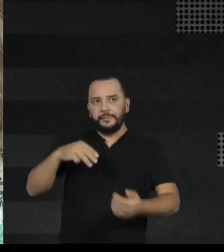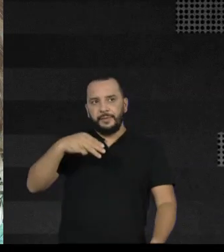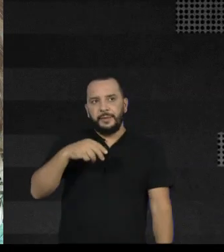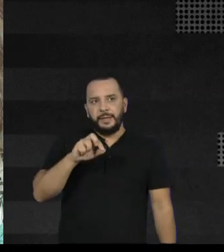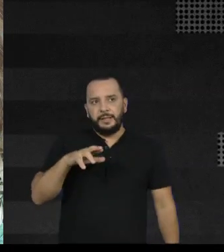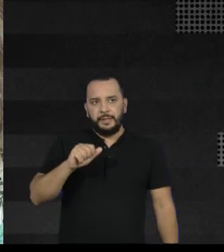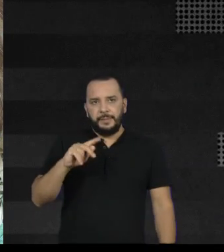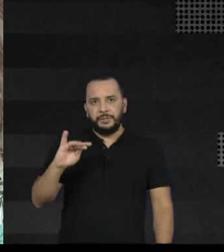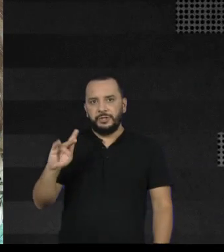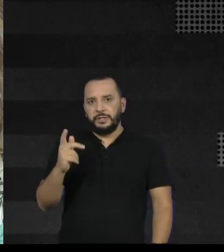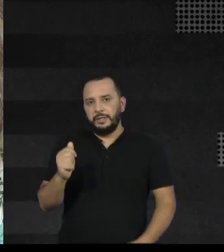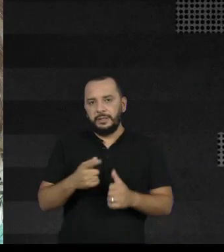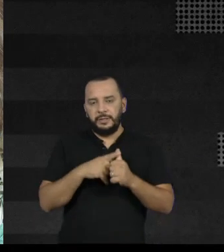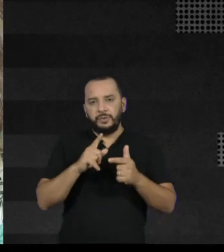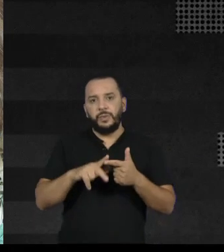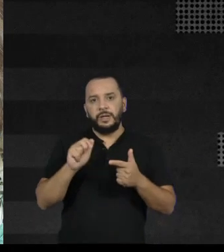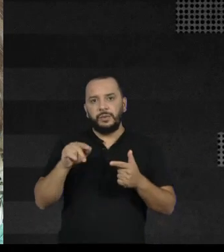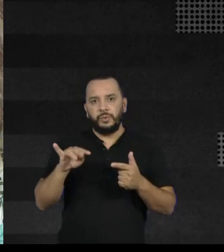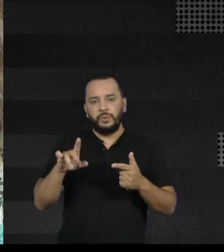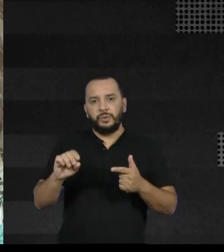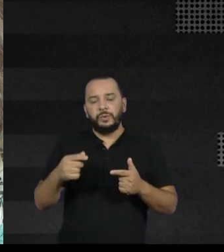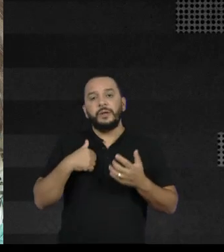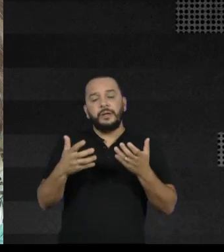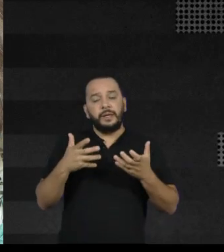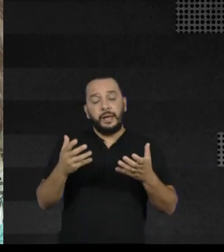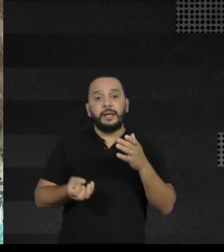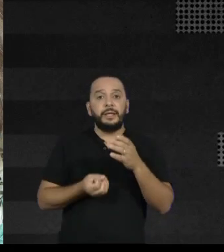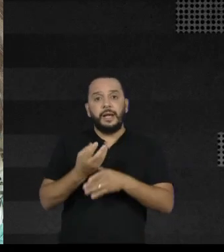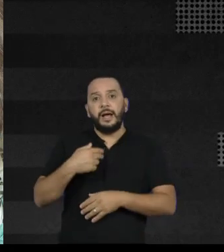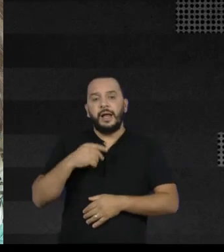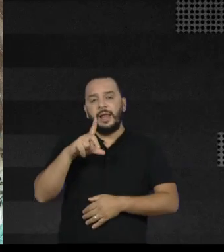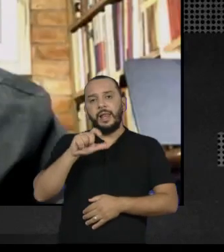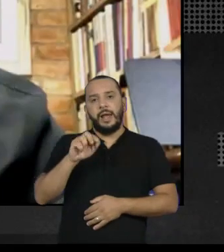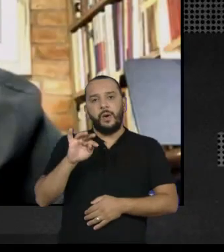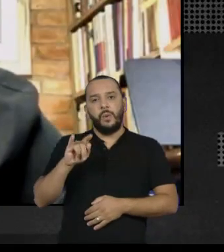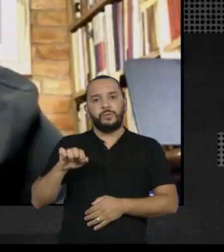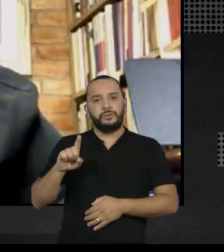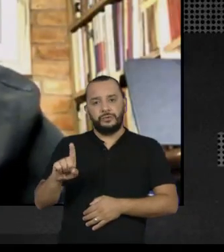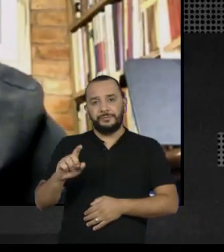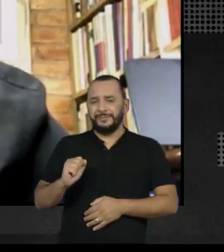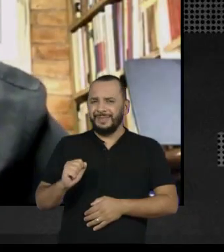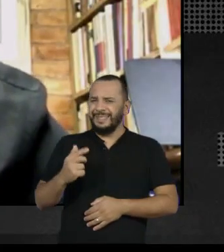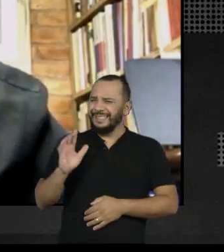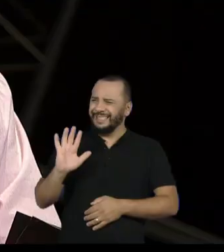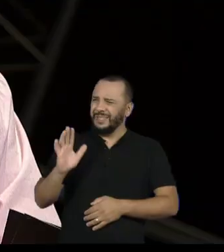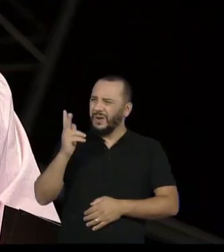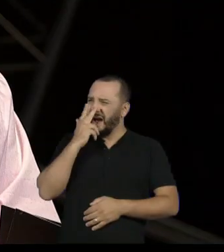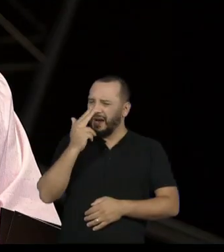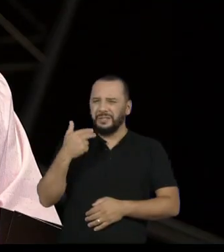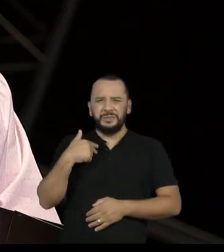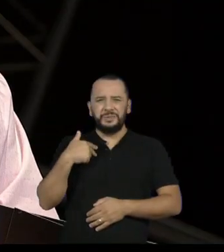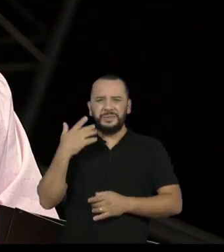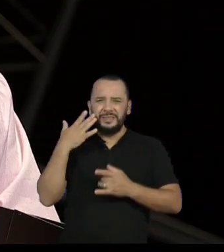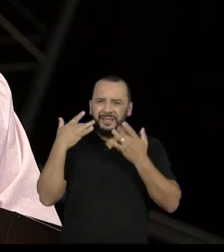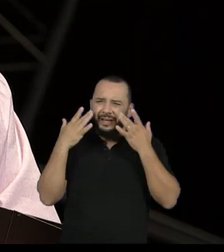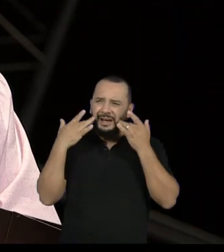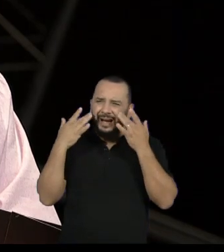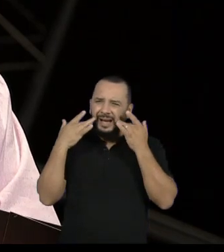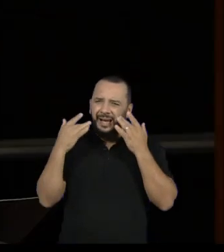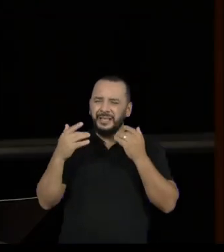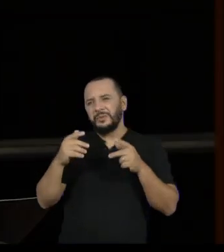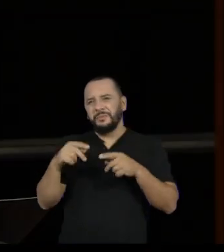ensaiarem, escondido, e eu não acreditava que isso estava acontecendo comigo. E aí eu voltei para o Brasil,